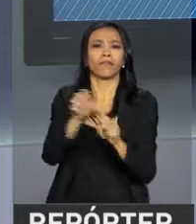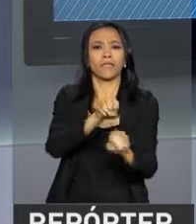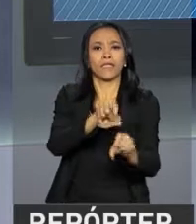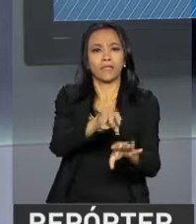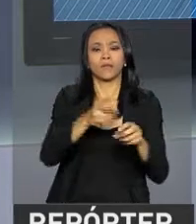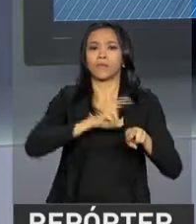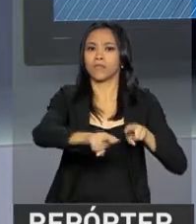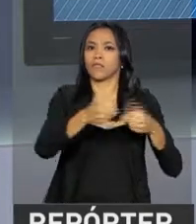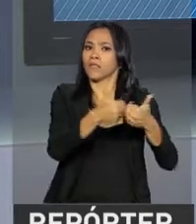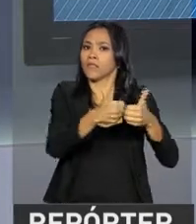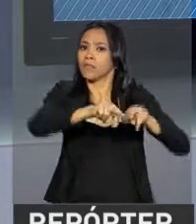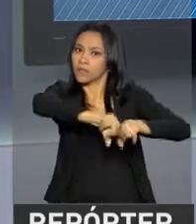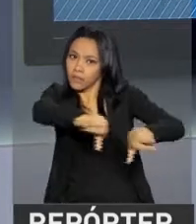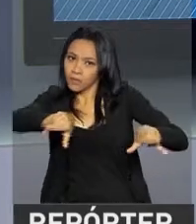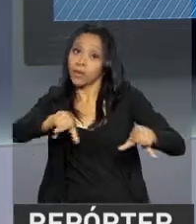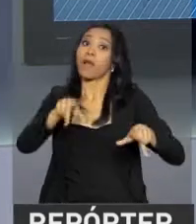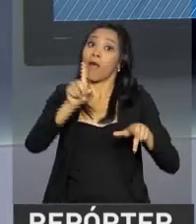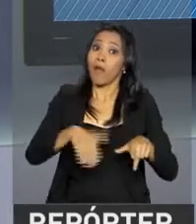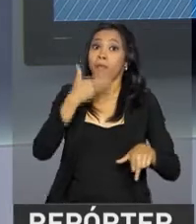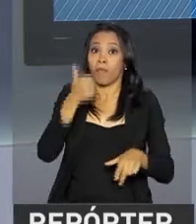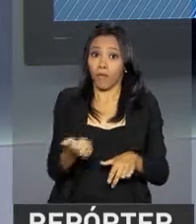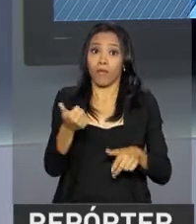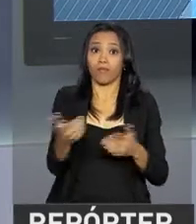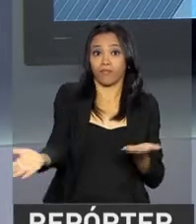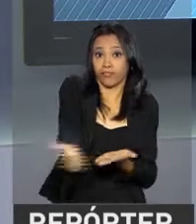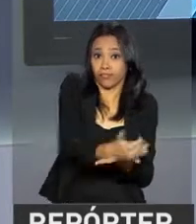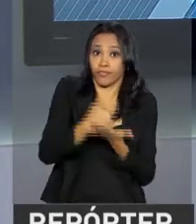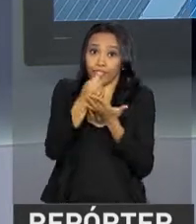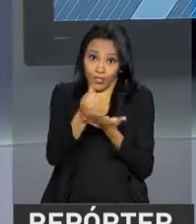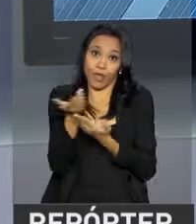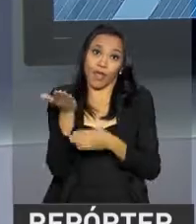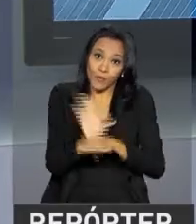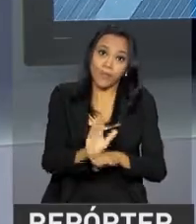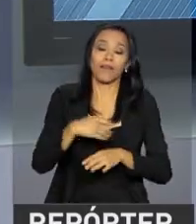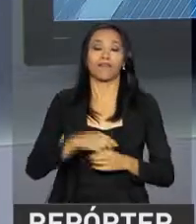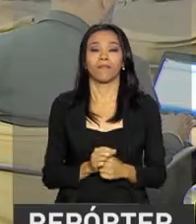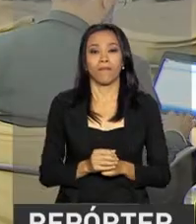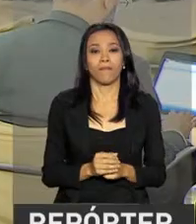e transportes. Menores despesas e melhora na arrecadação ajudaram nessa decisão.